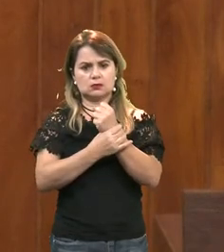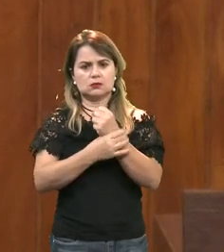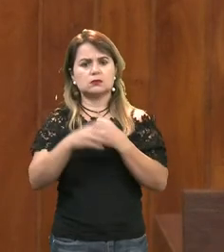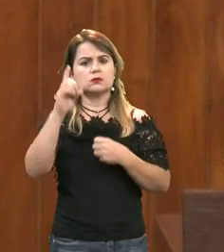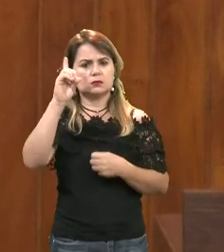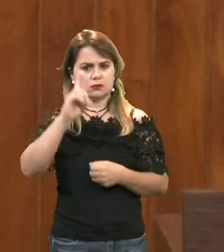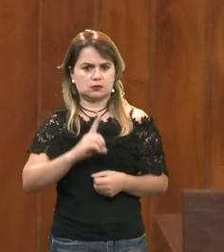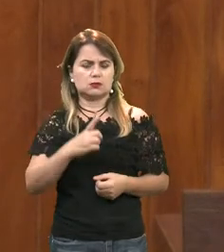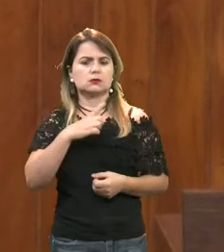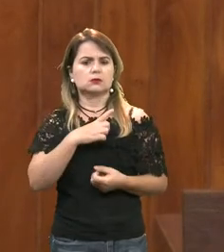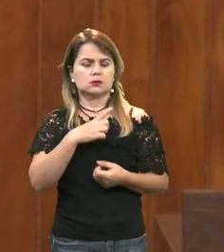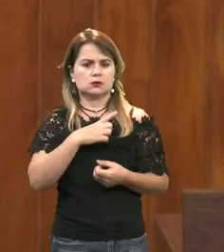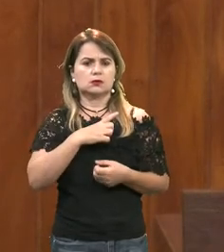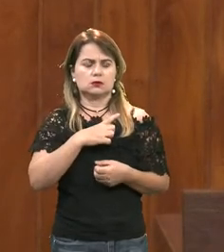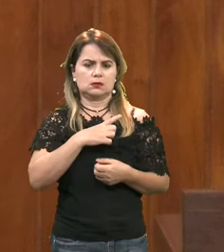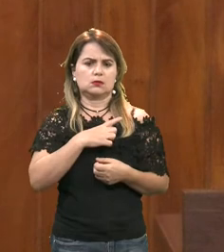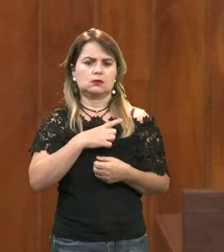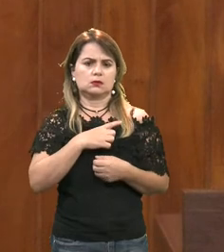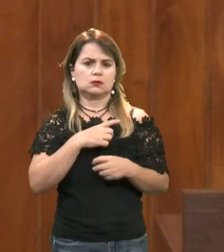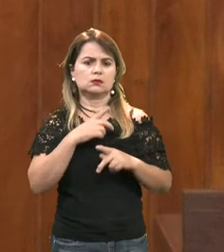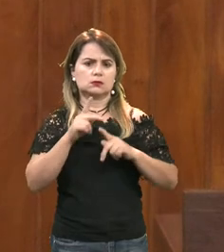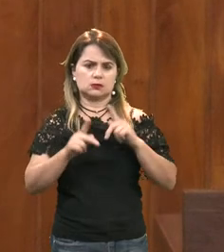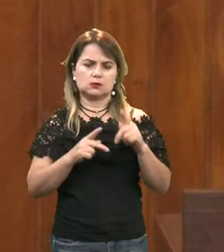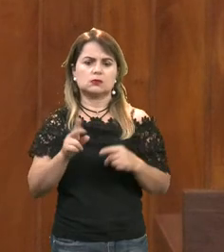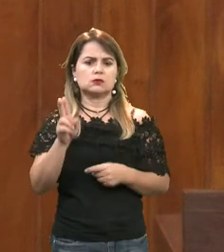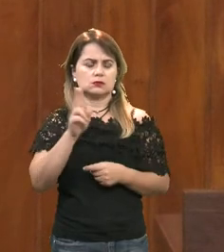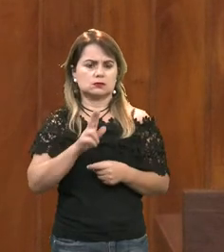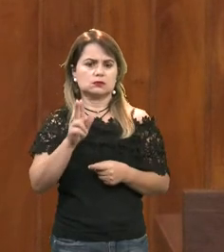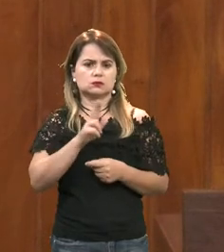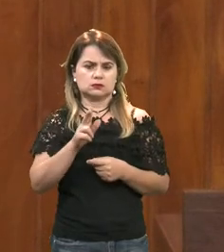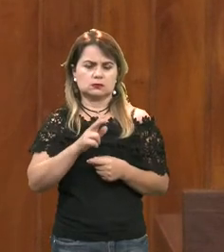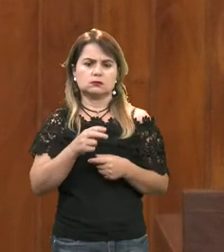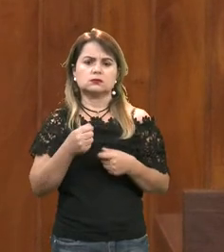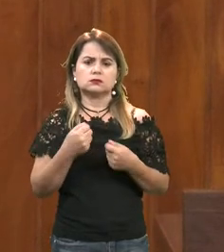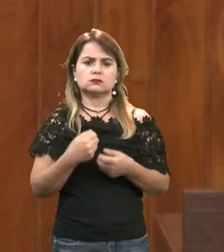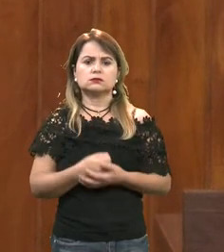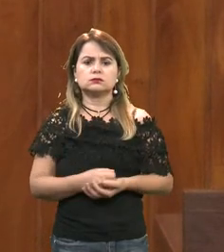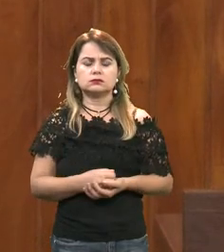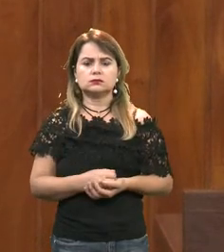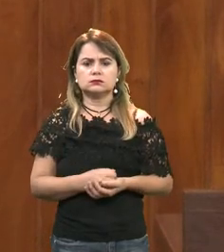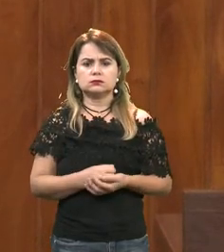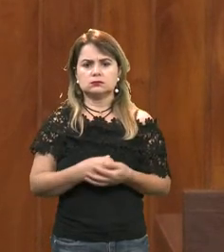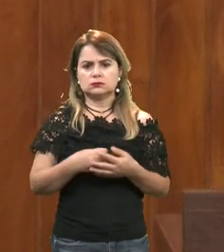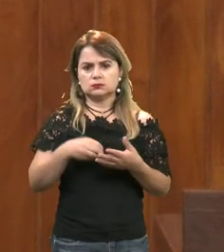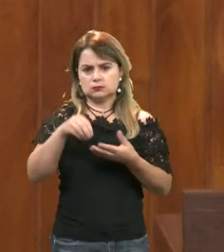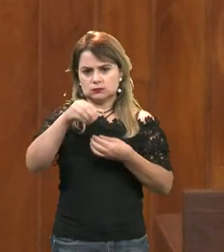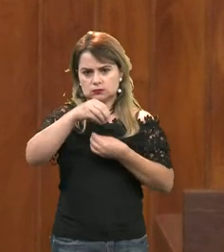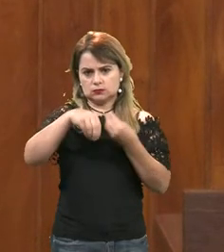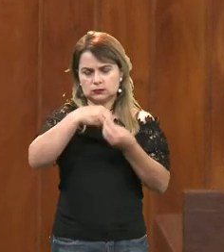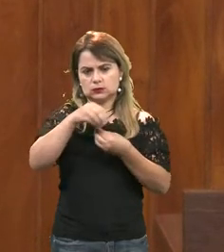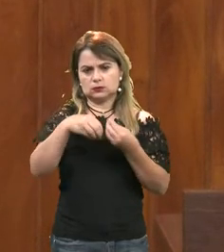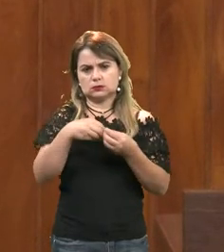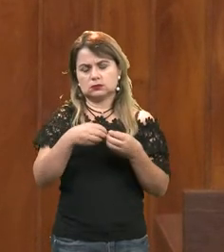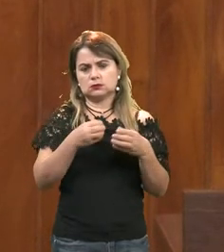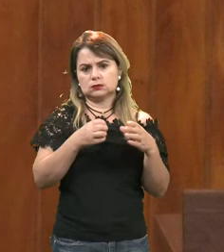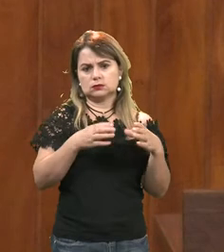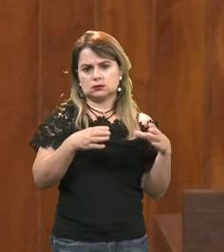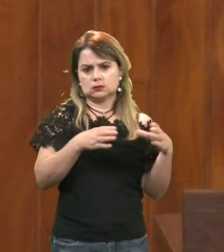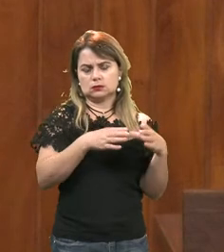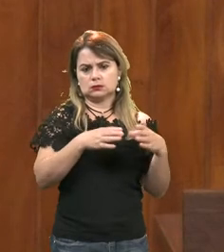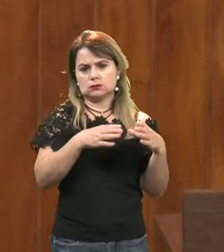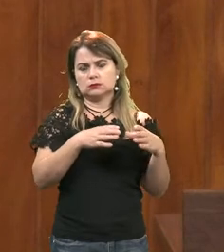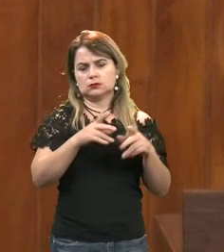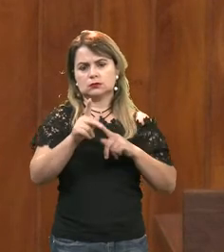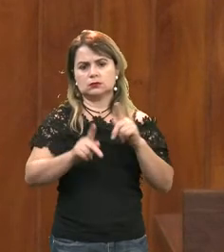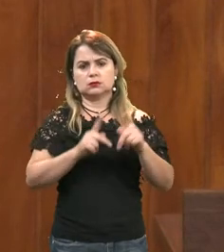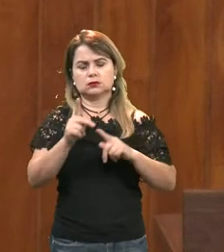que possibilitem o acesso. A composição. O comitê será integrado